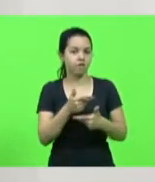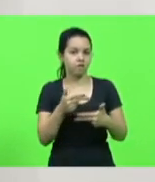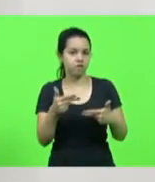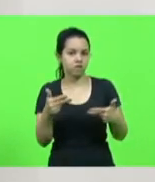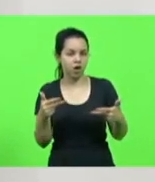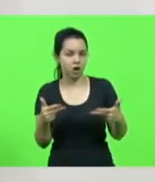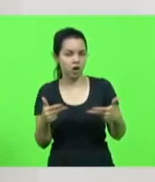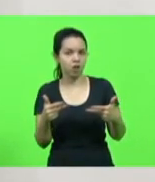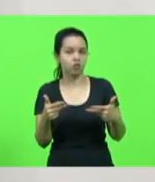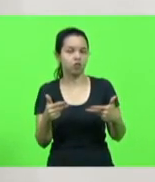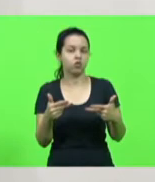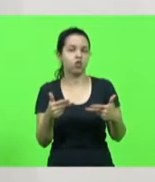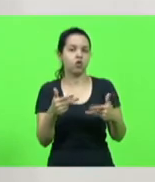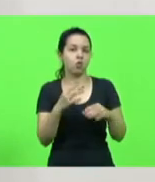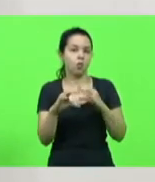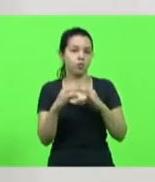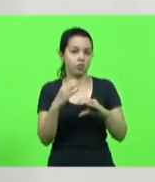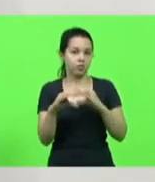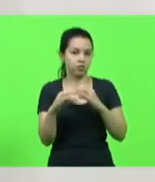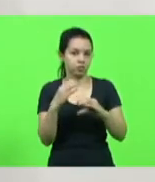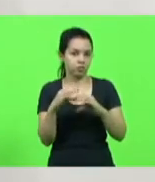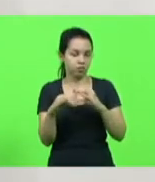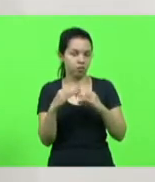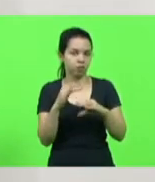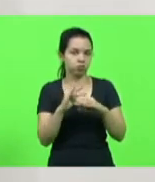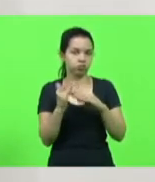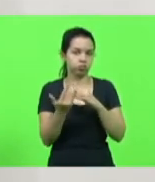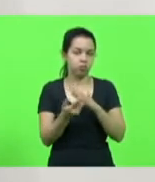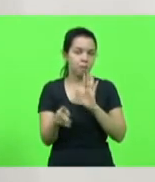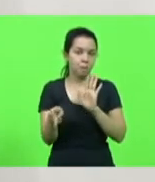universidade pública federal para promover